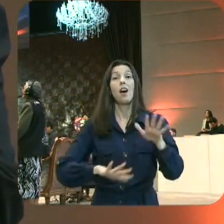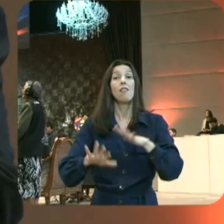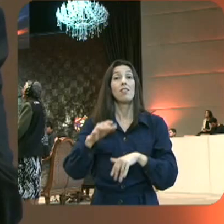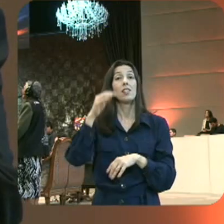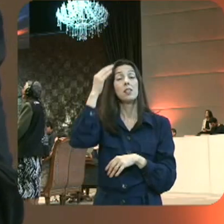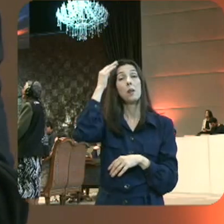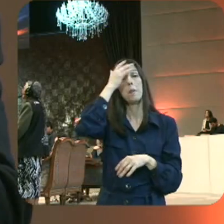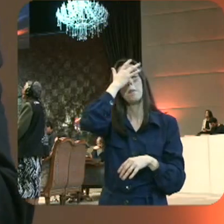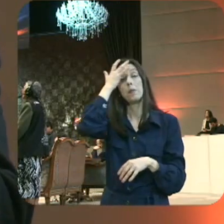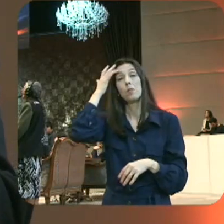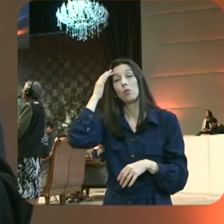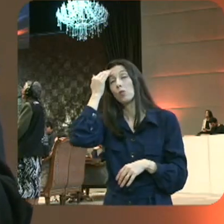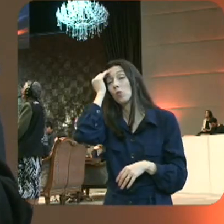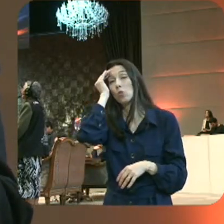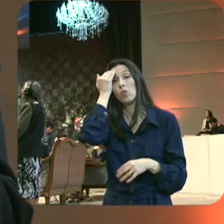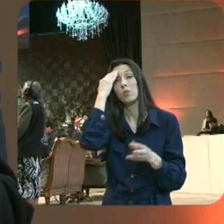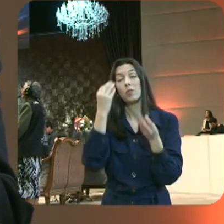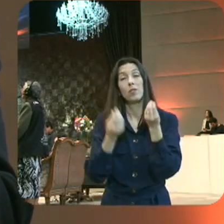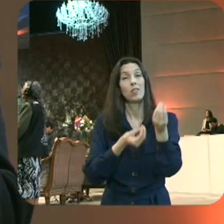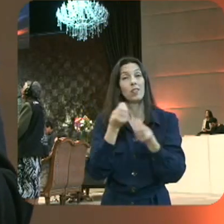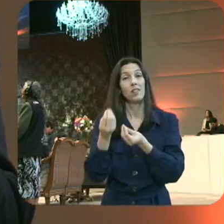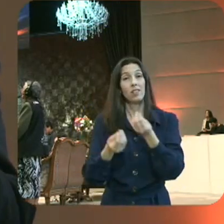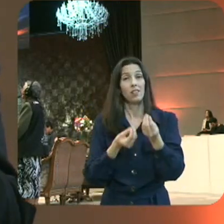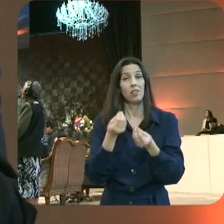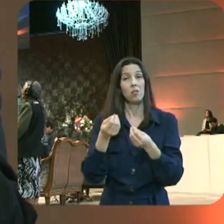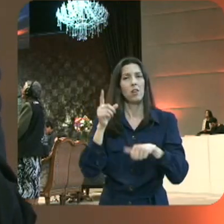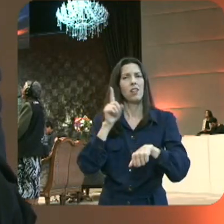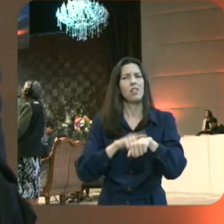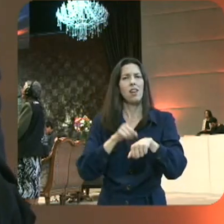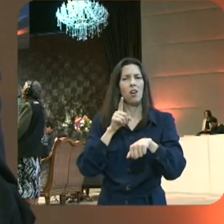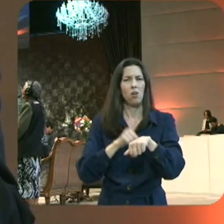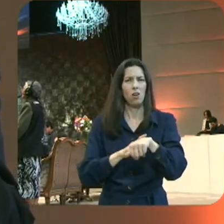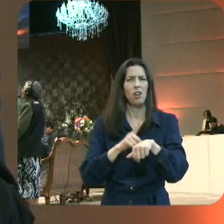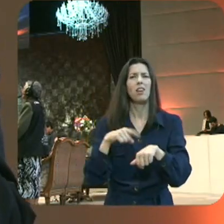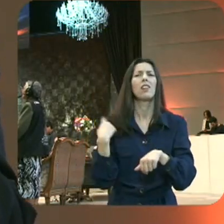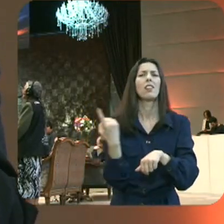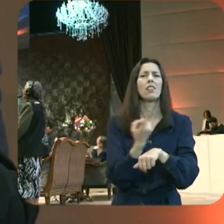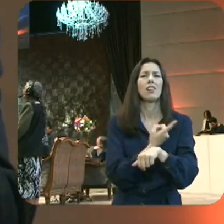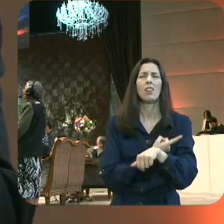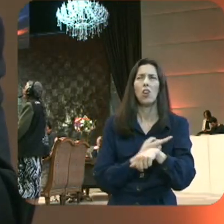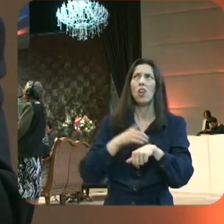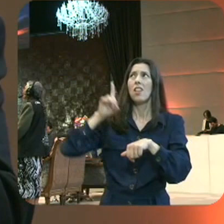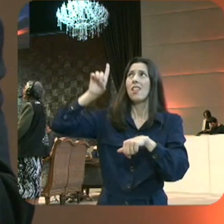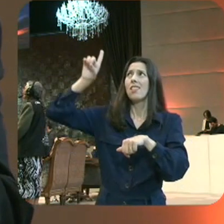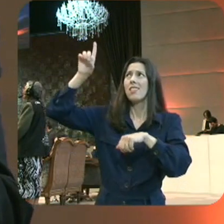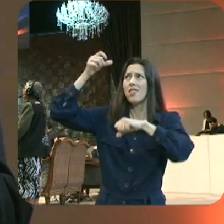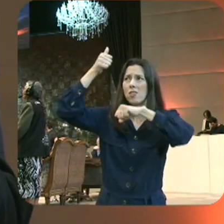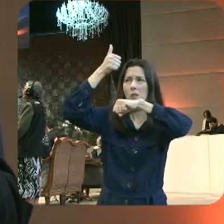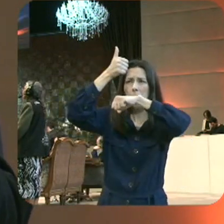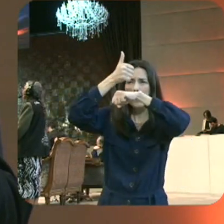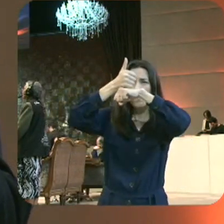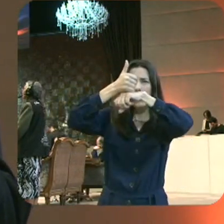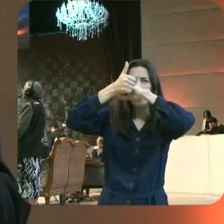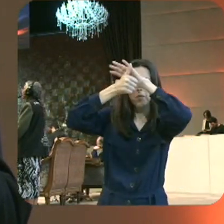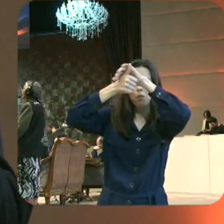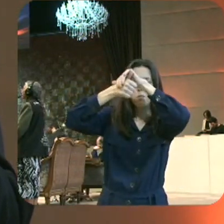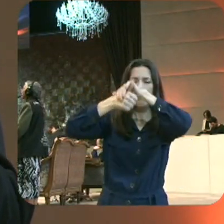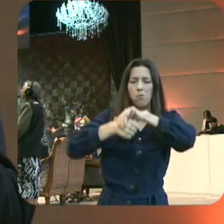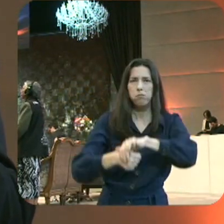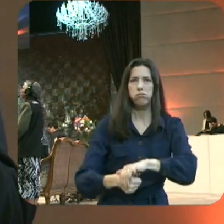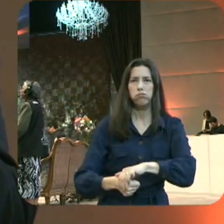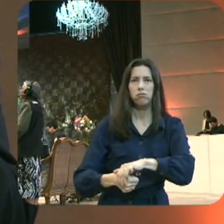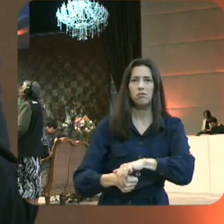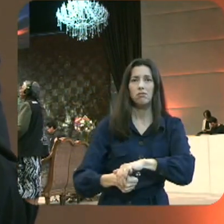É que toda vez que a gente se afasta do maior de todos os princípios, é colocar o Senhor em primeiro lugar na